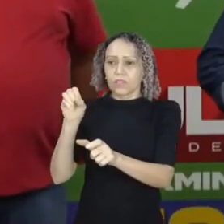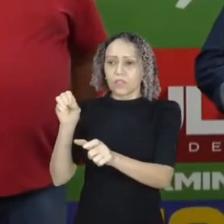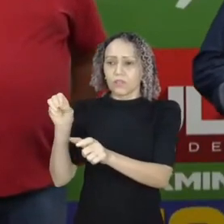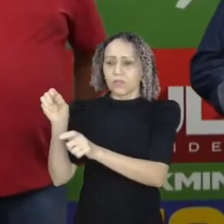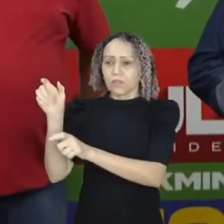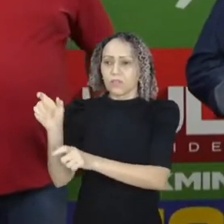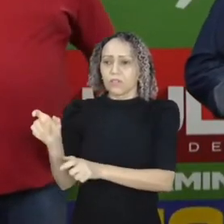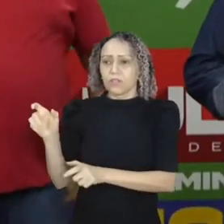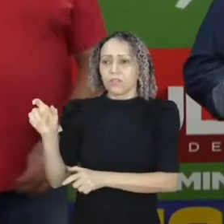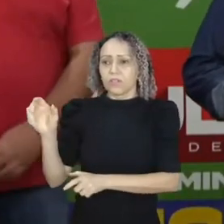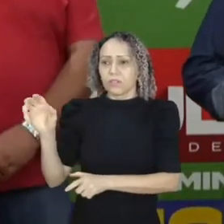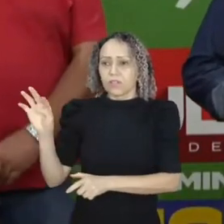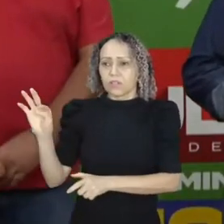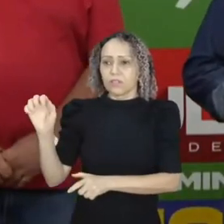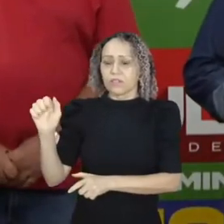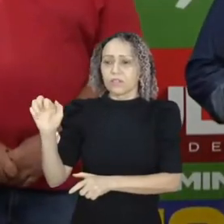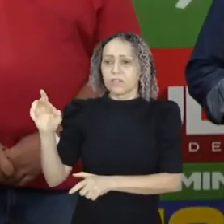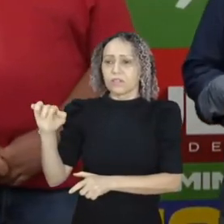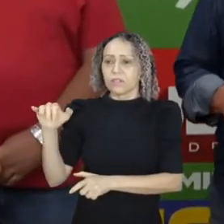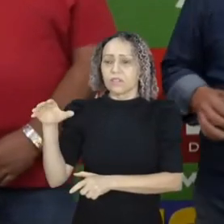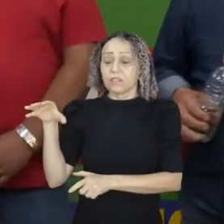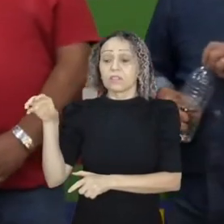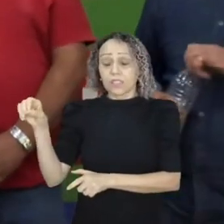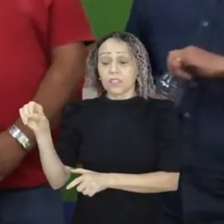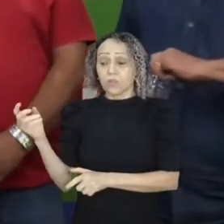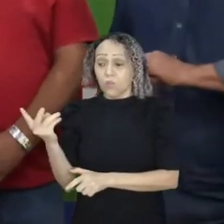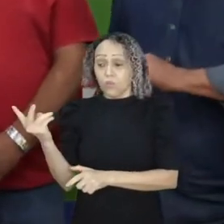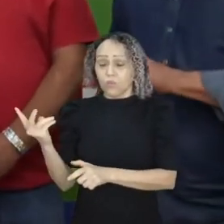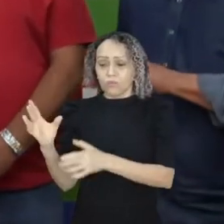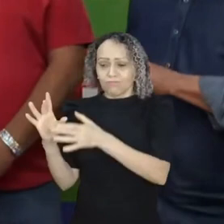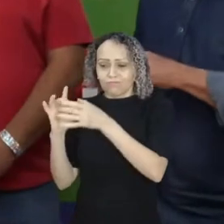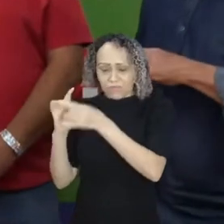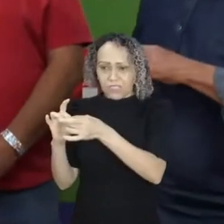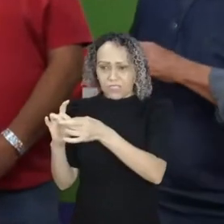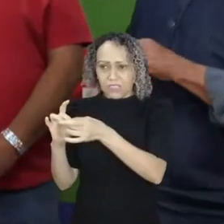80% do tempo e agora tem 50% do tempo. Hã?